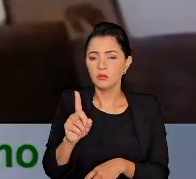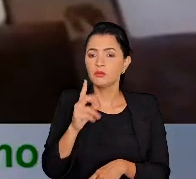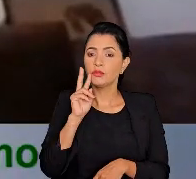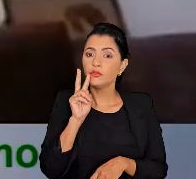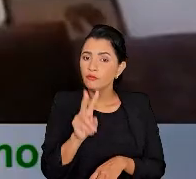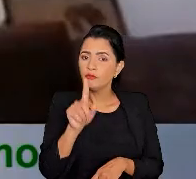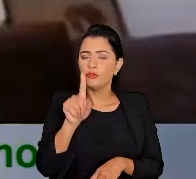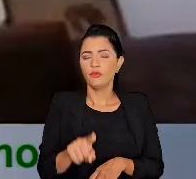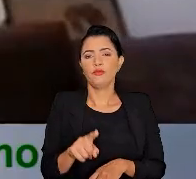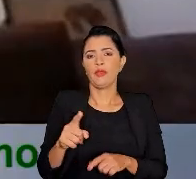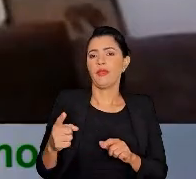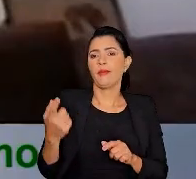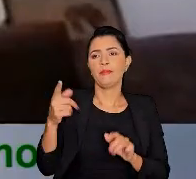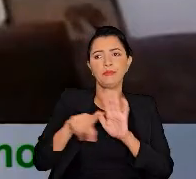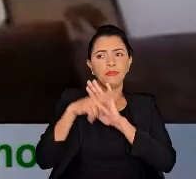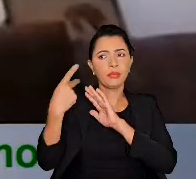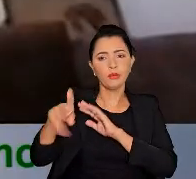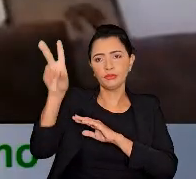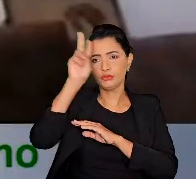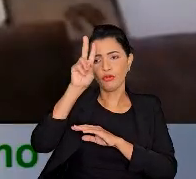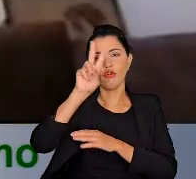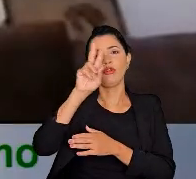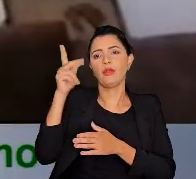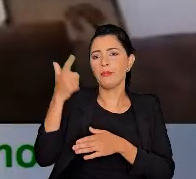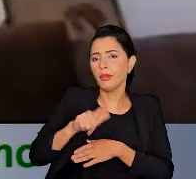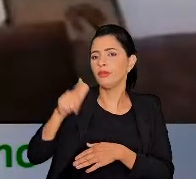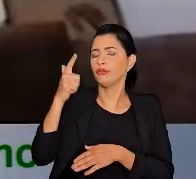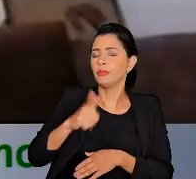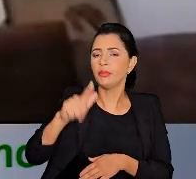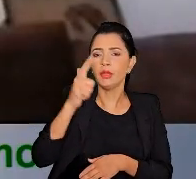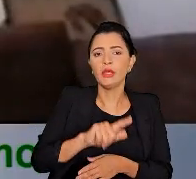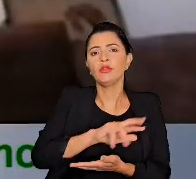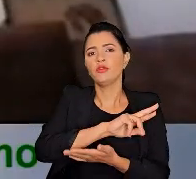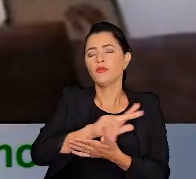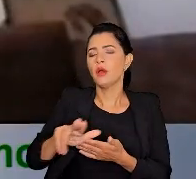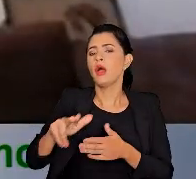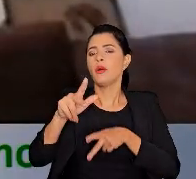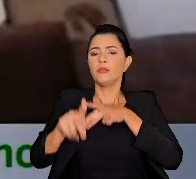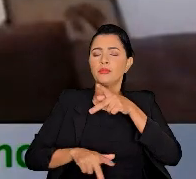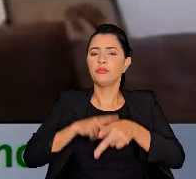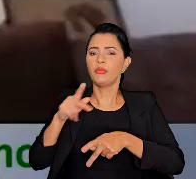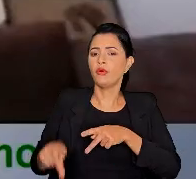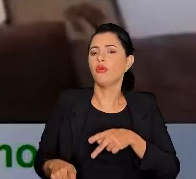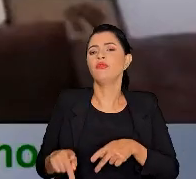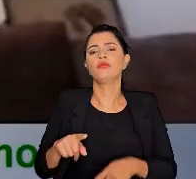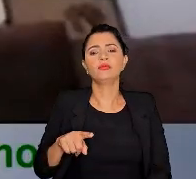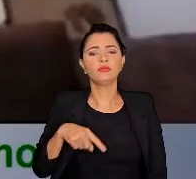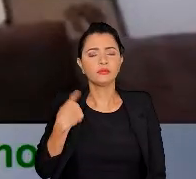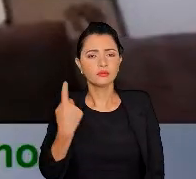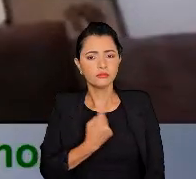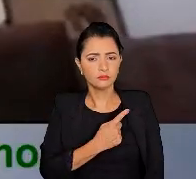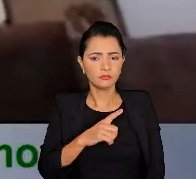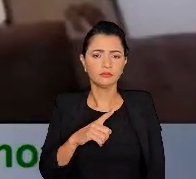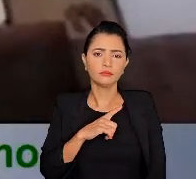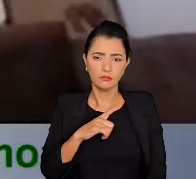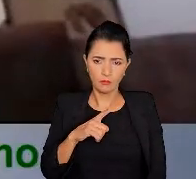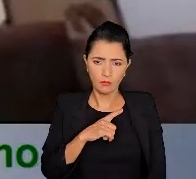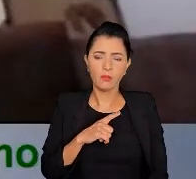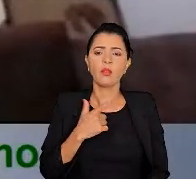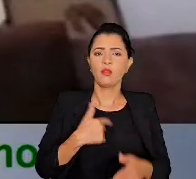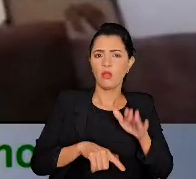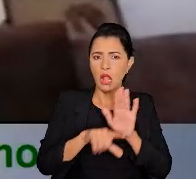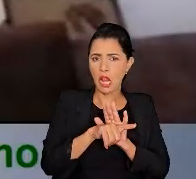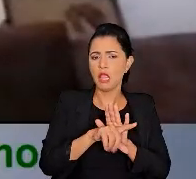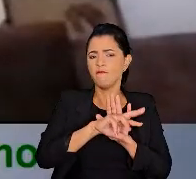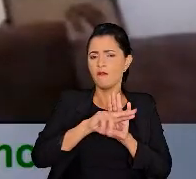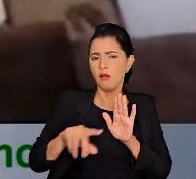questão histórica, de vários povos, várias etnias, e nós temos aqui um arcabouço penal no